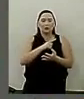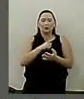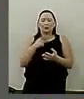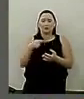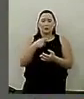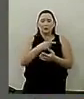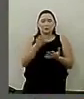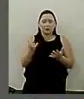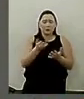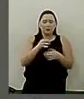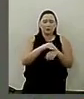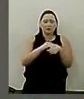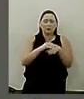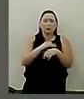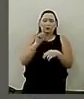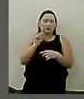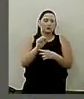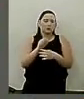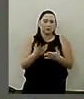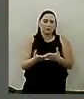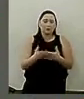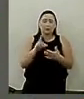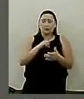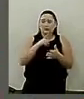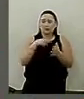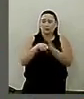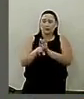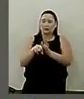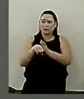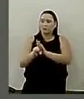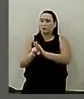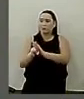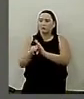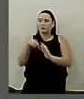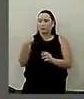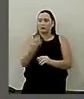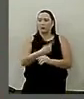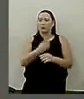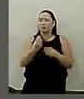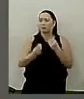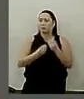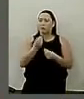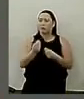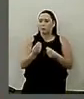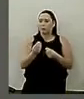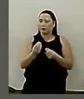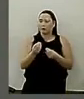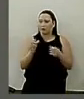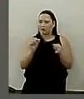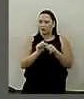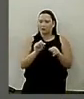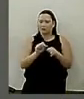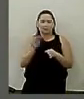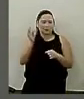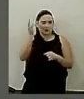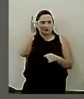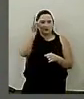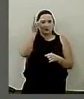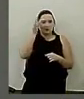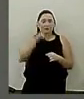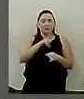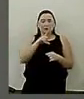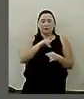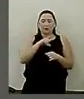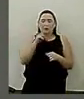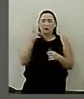conversar com os irmãos nessa noite, perguntando para nós como se comportará a nossa fé diante